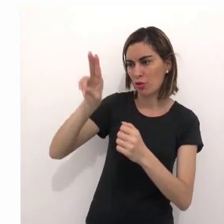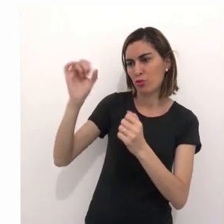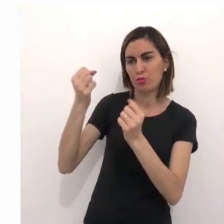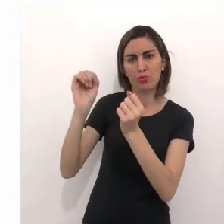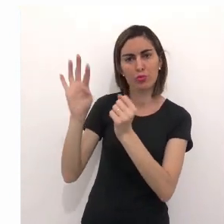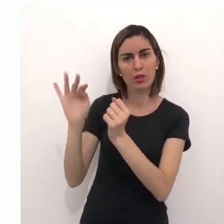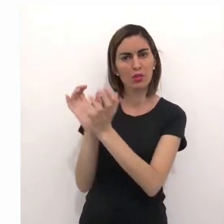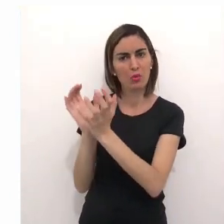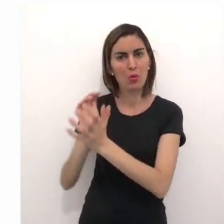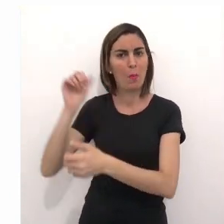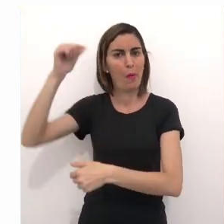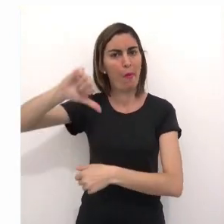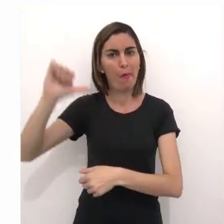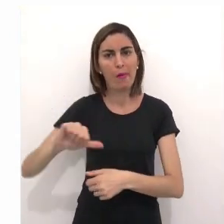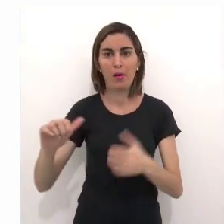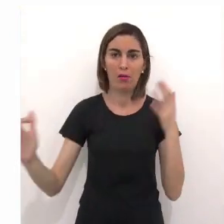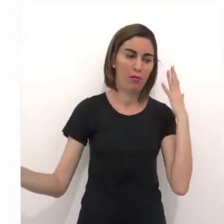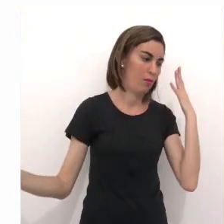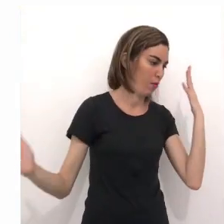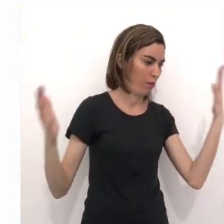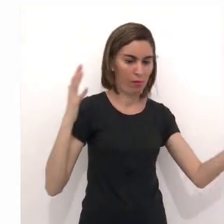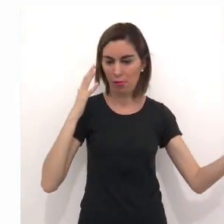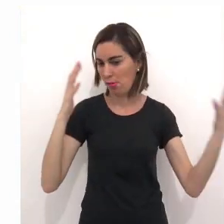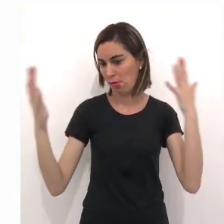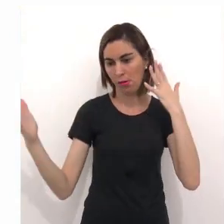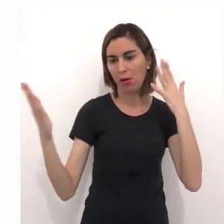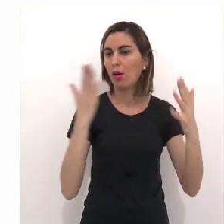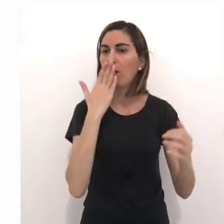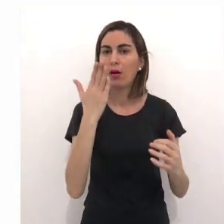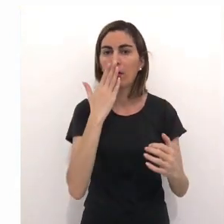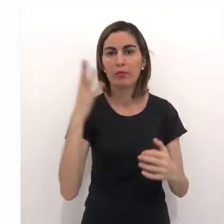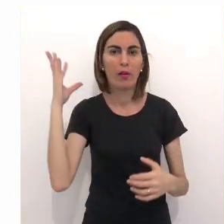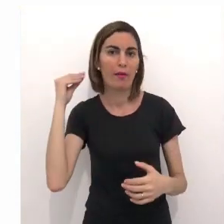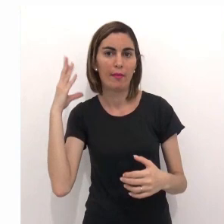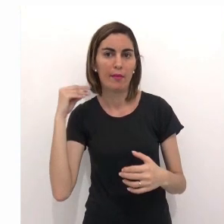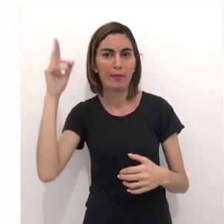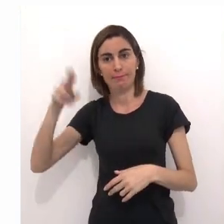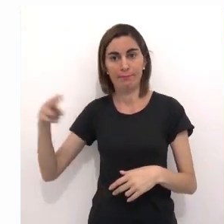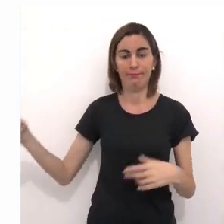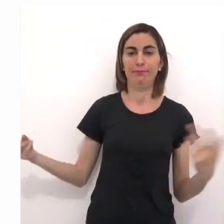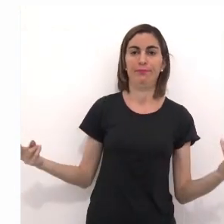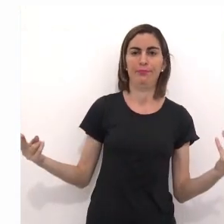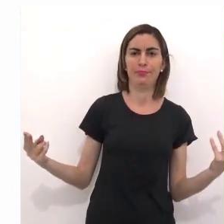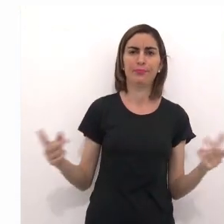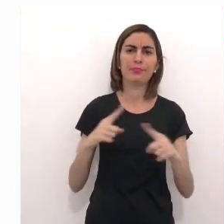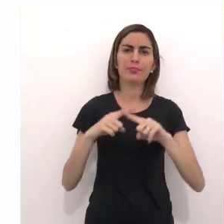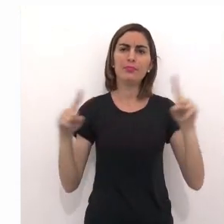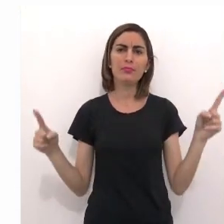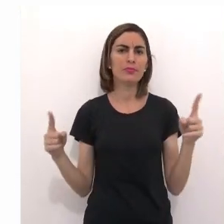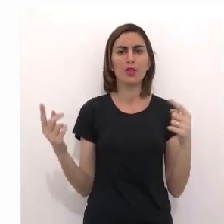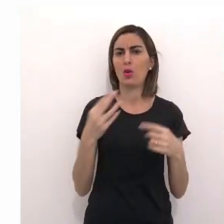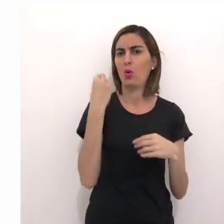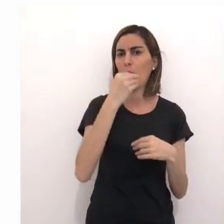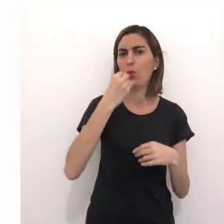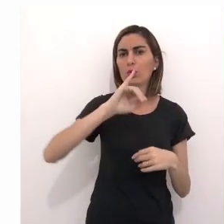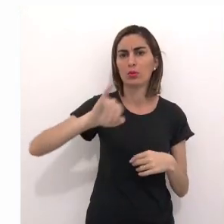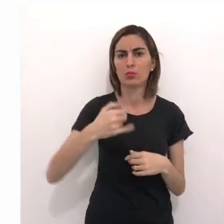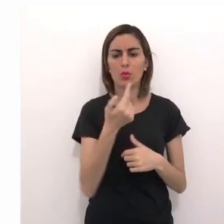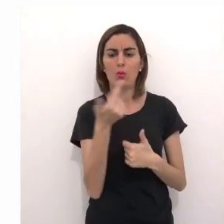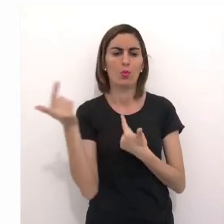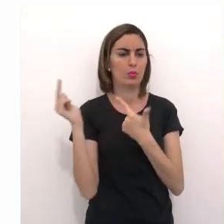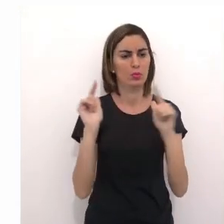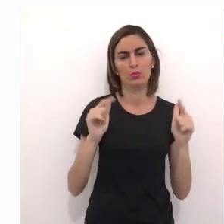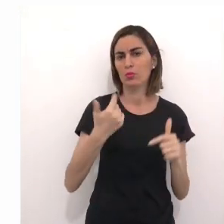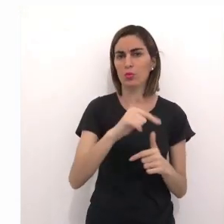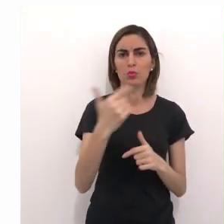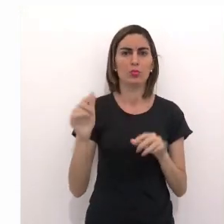índios, ora ouviam os apresadores, ora os padres. Mas em outras oportunidades, não ouvia